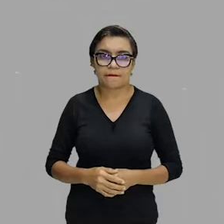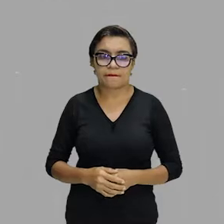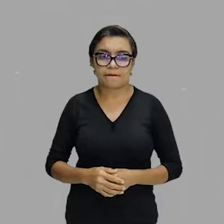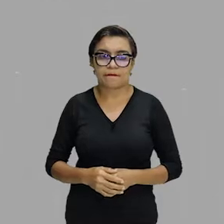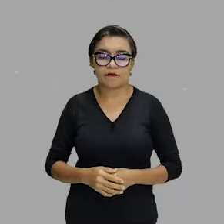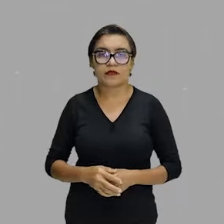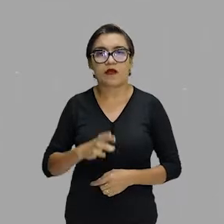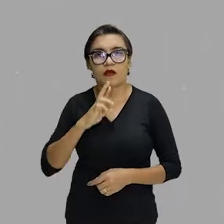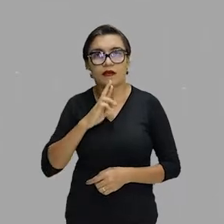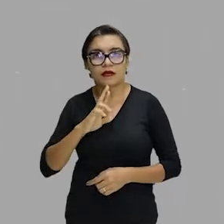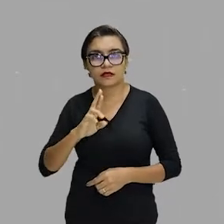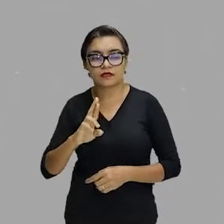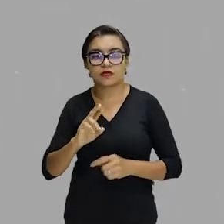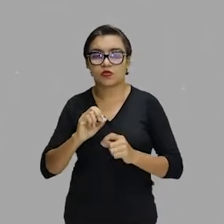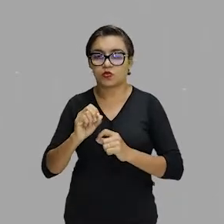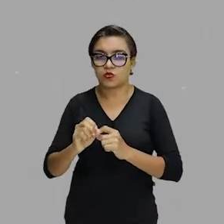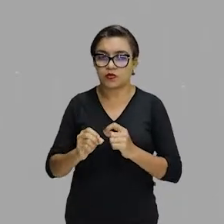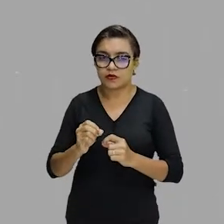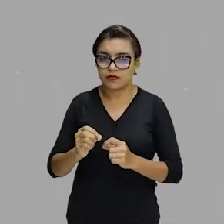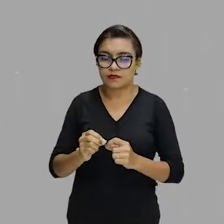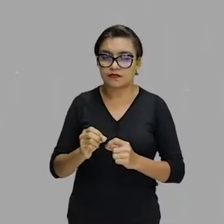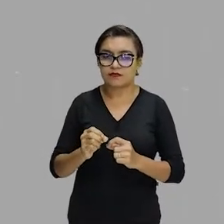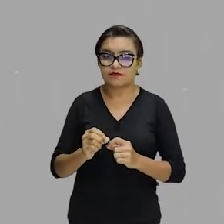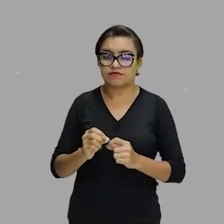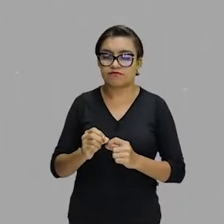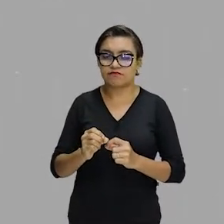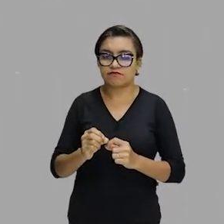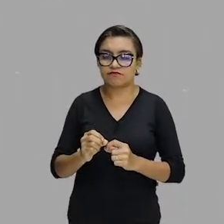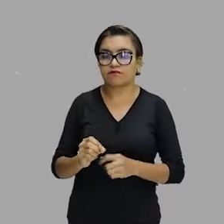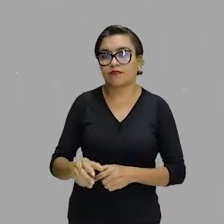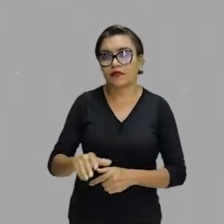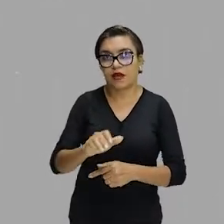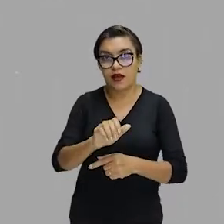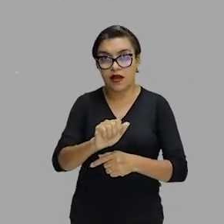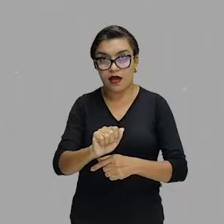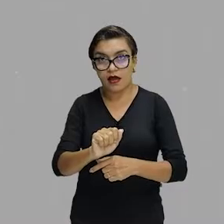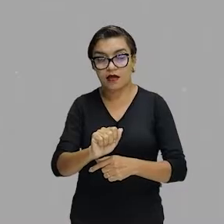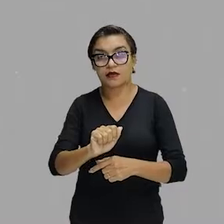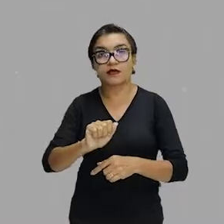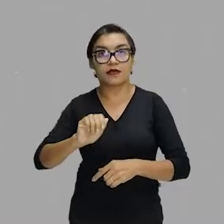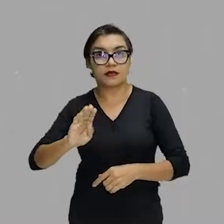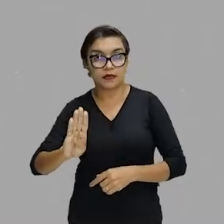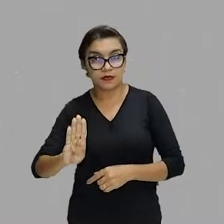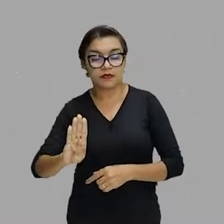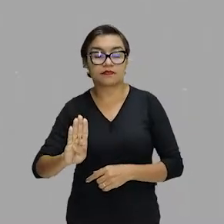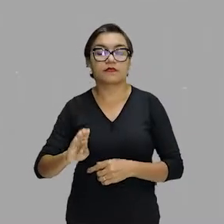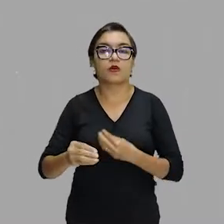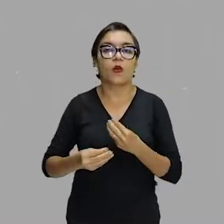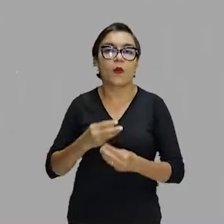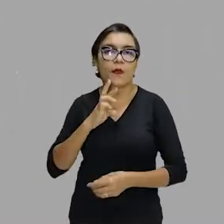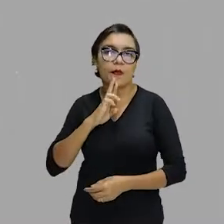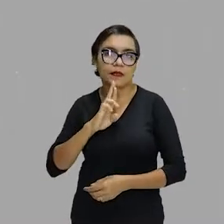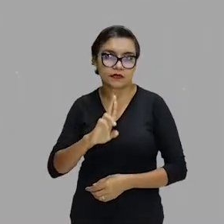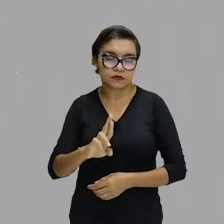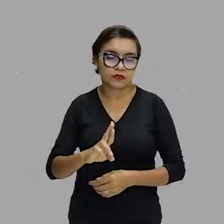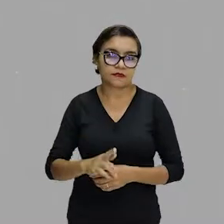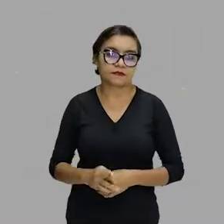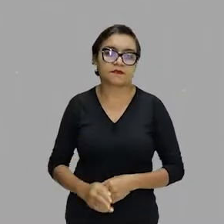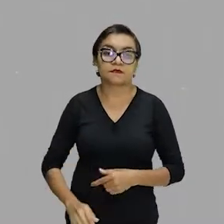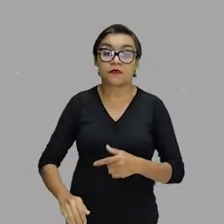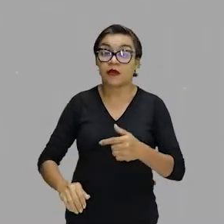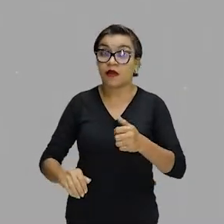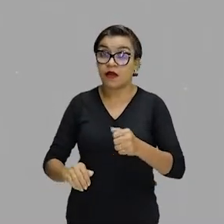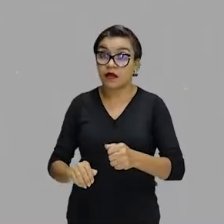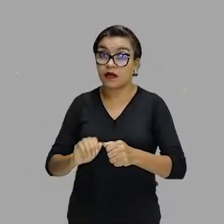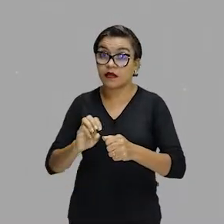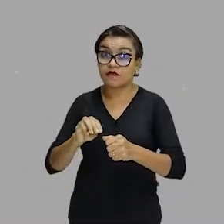resultado distribuindo esse expoente para o A e para o B. Tá? Então, a minha resposta pode ser A elevado a